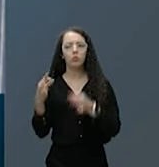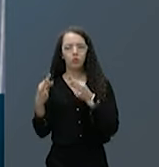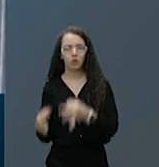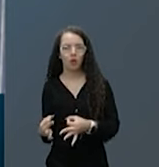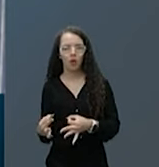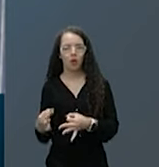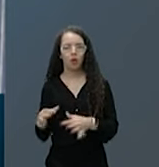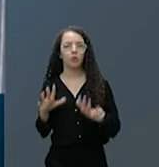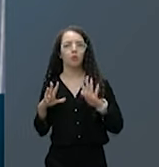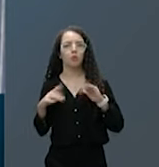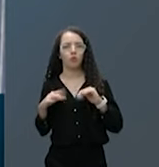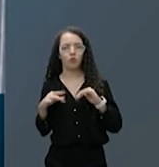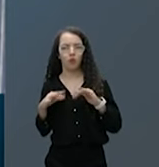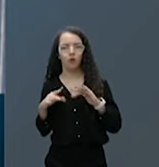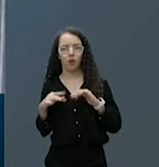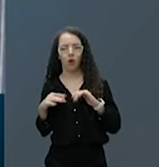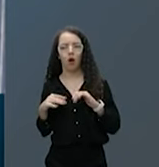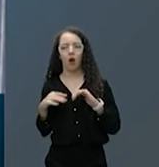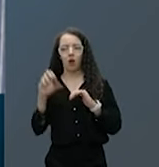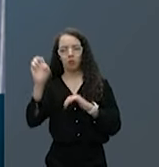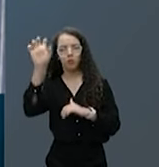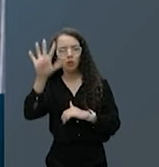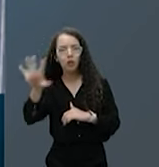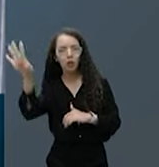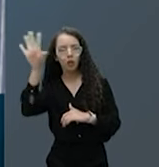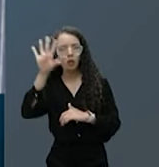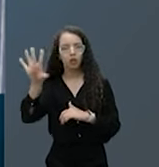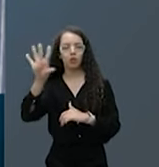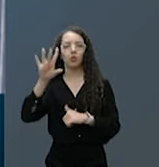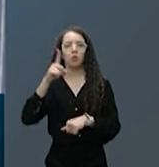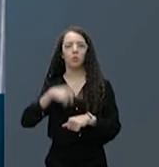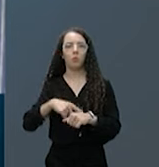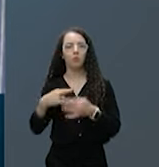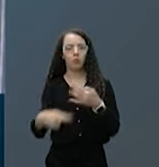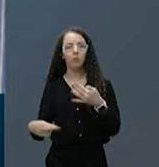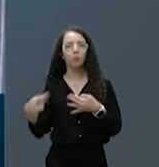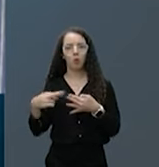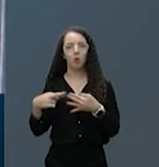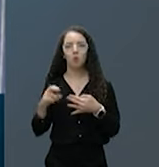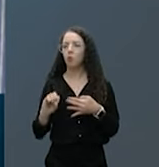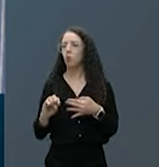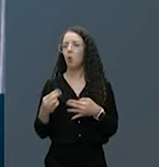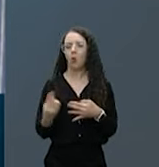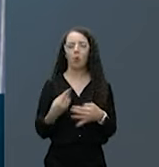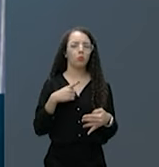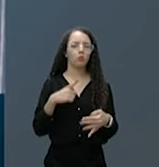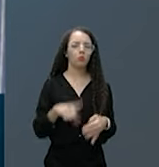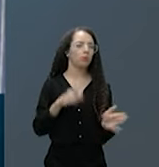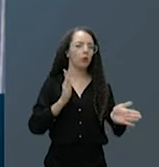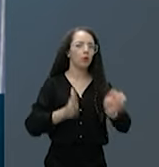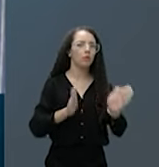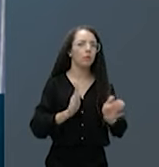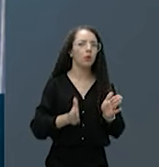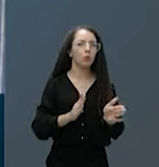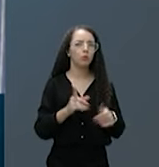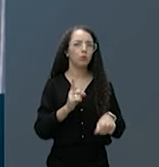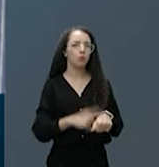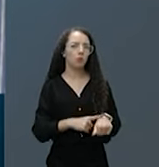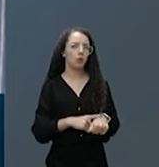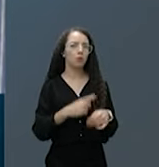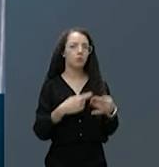ato da interposição do respectivo recurso, ou se considera intempestivo o recurso, operando-se